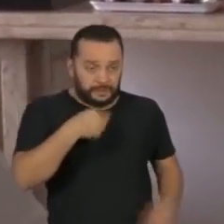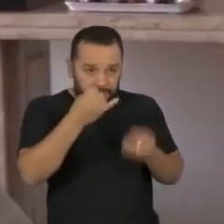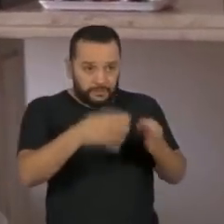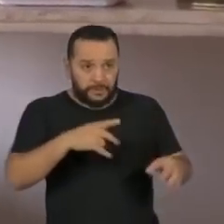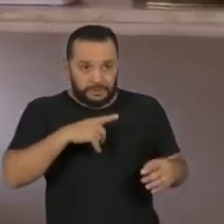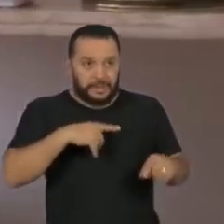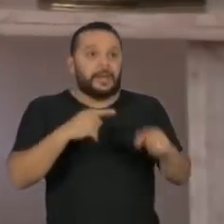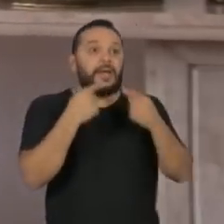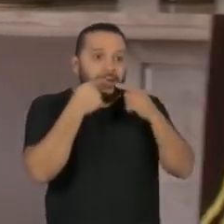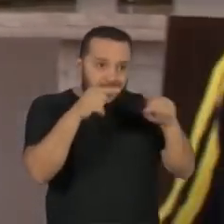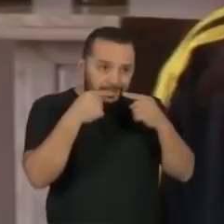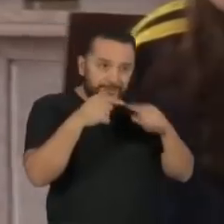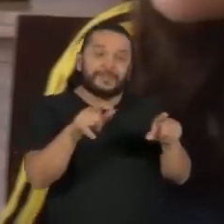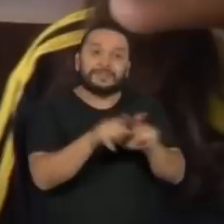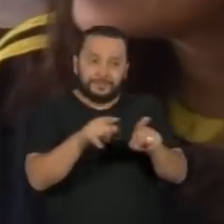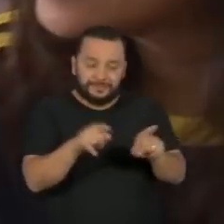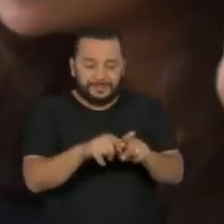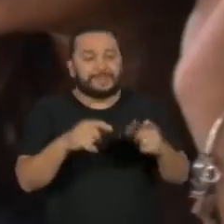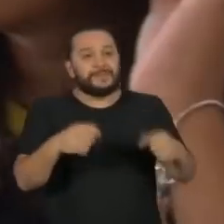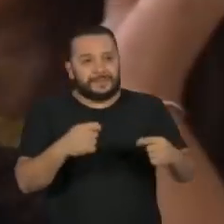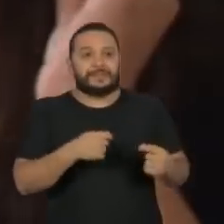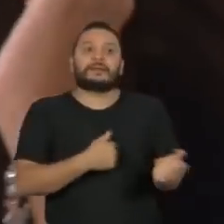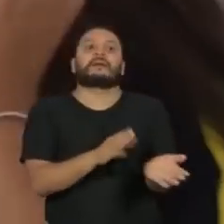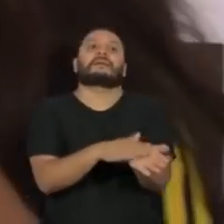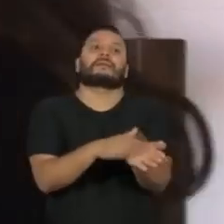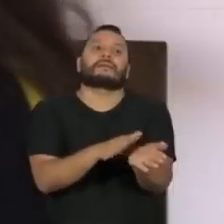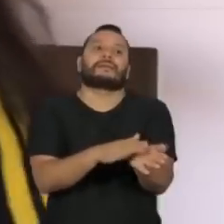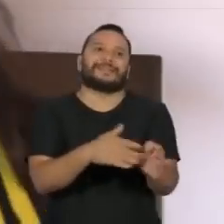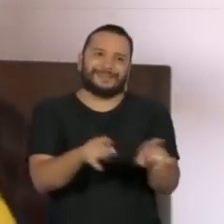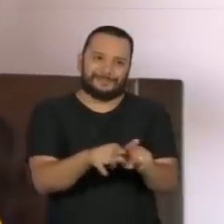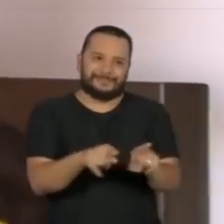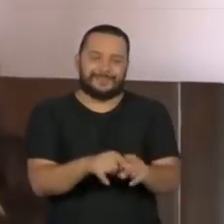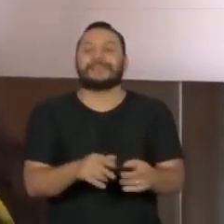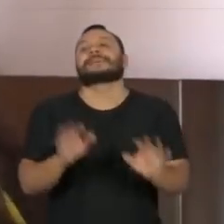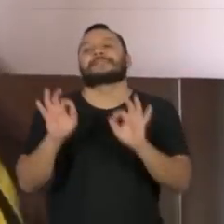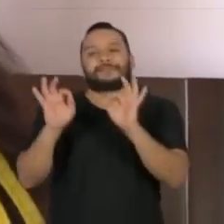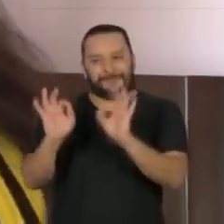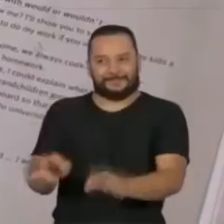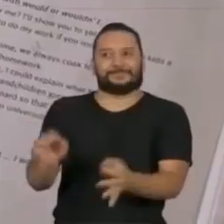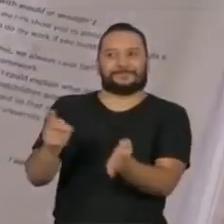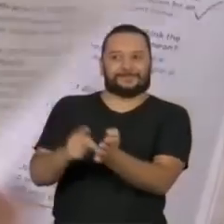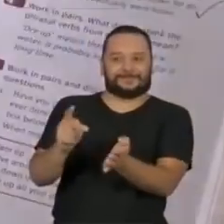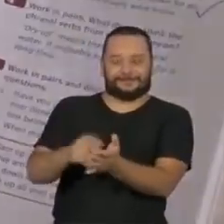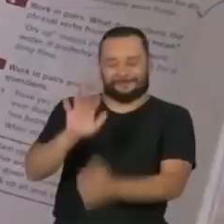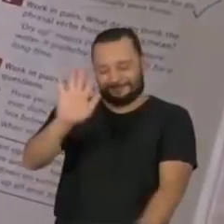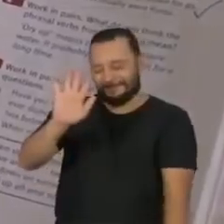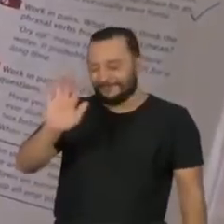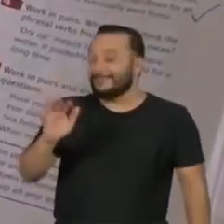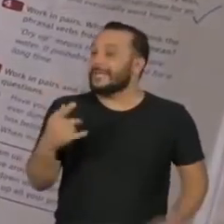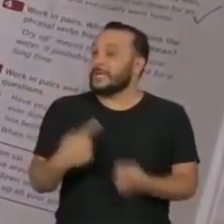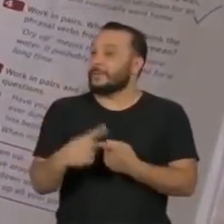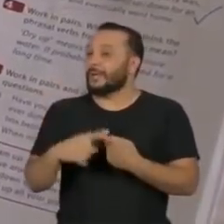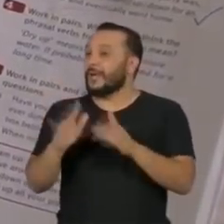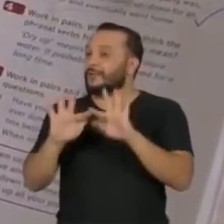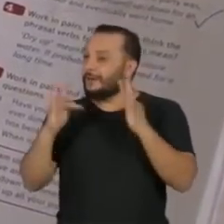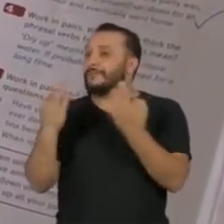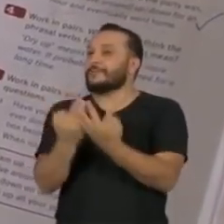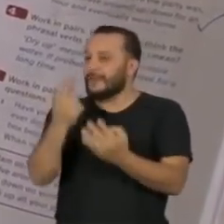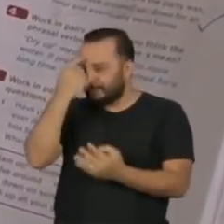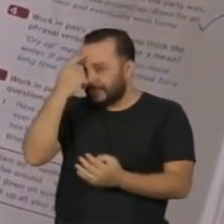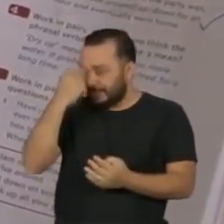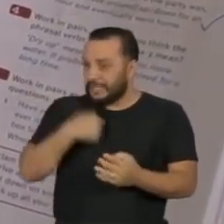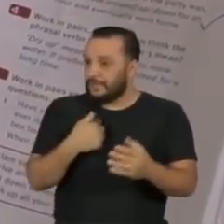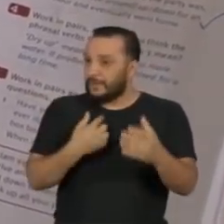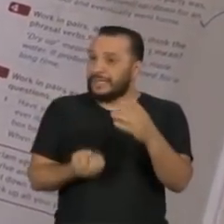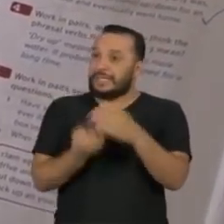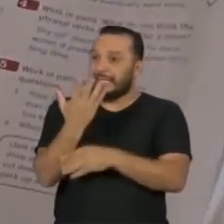o elogio nessa história toda também, né? Porque a família, quando ela pensa, acho que o primeiro momento, eu vou montar uma rotina,